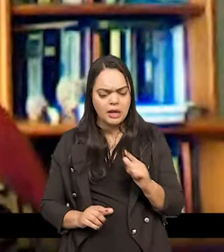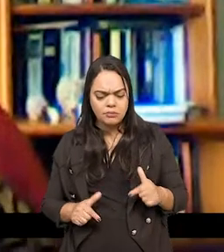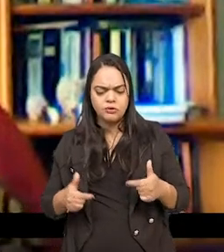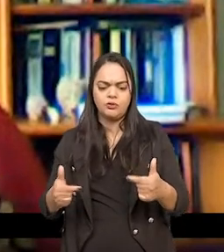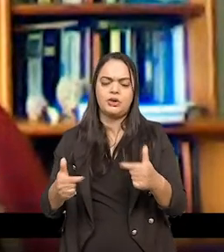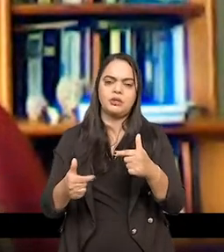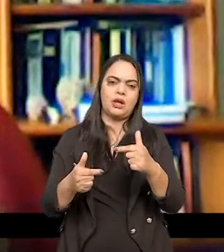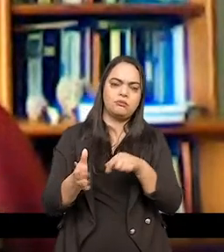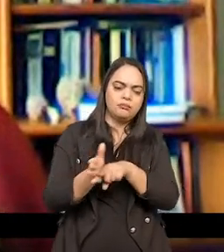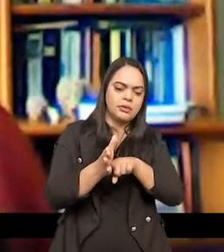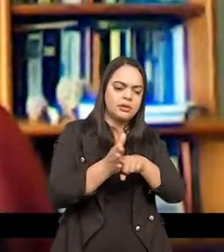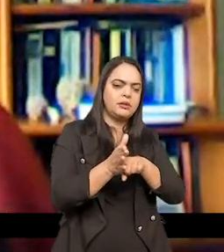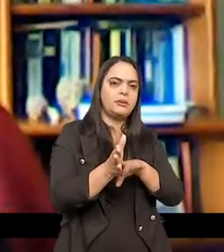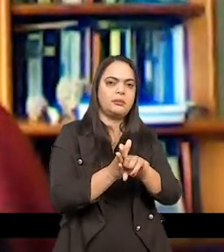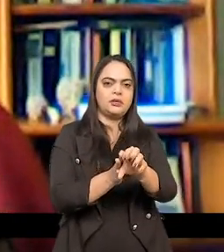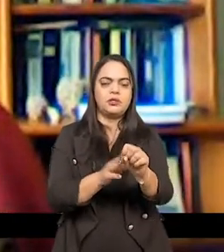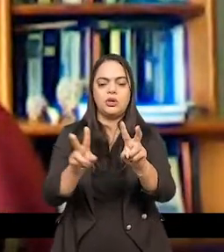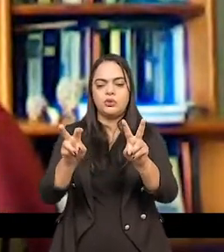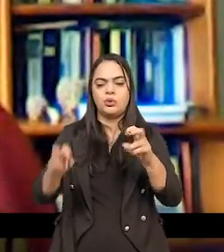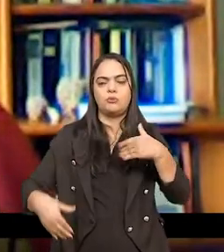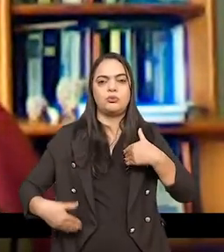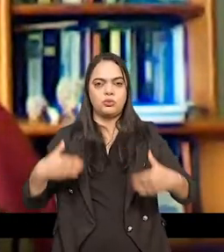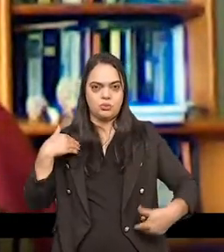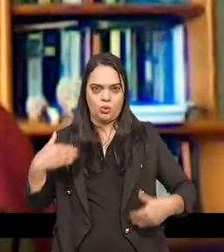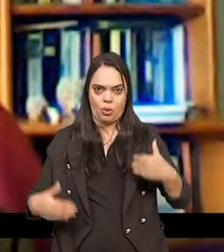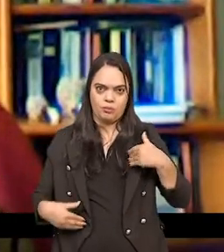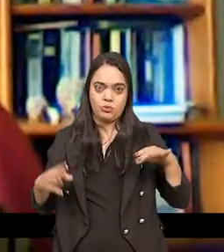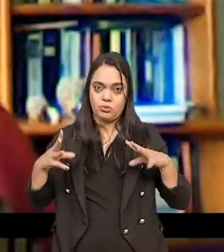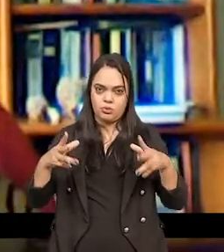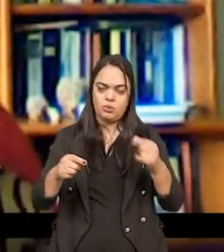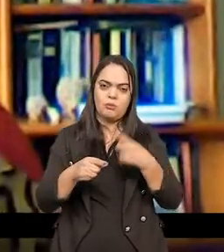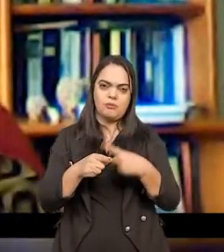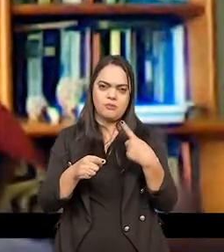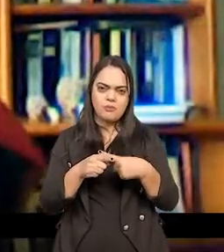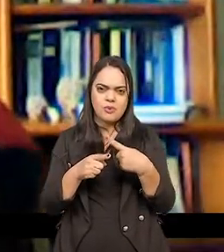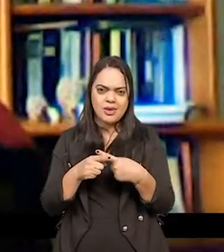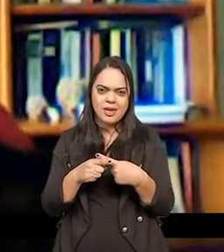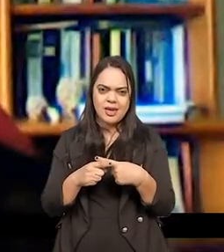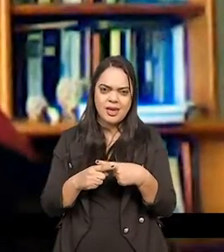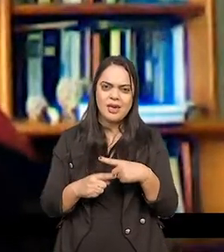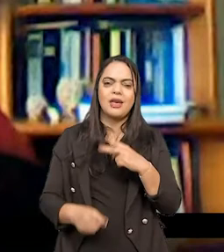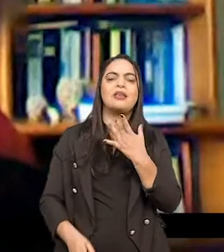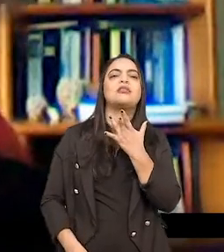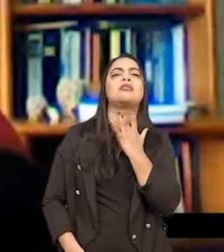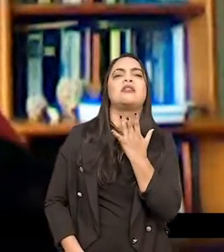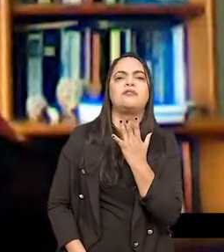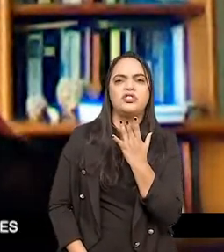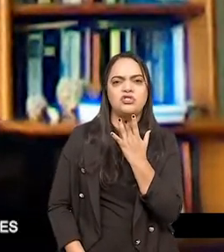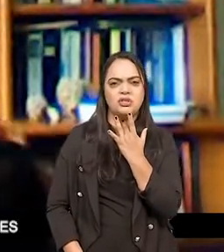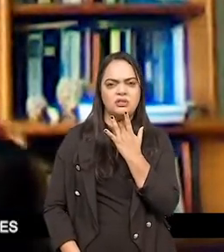porque a violência contra as travestis tem a ver muito com a